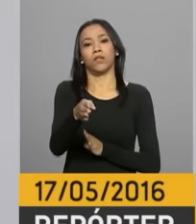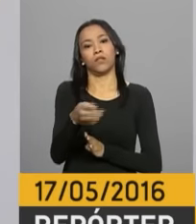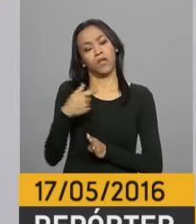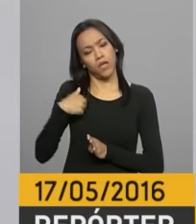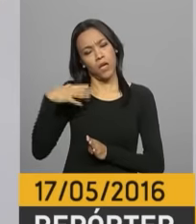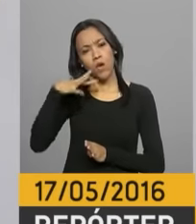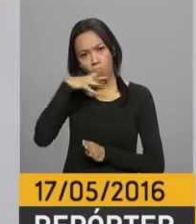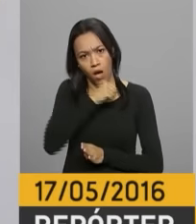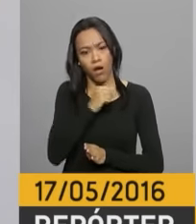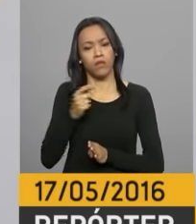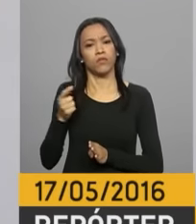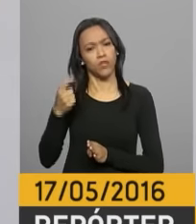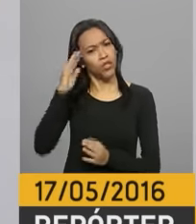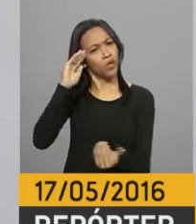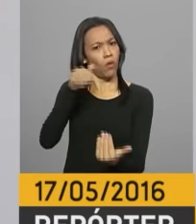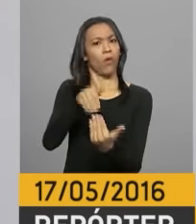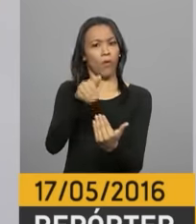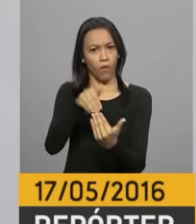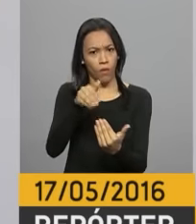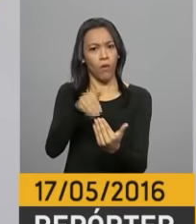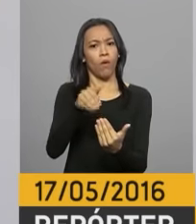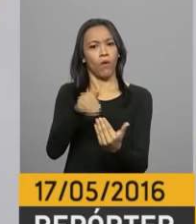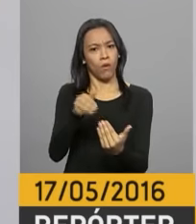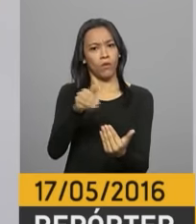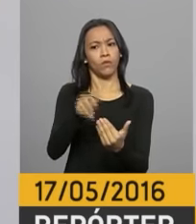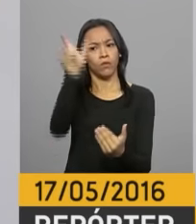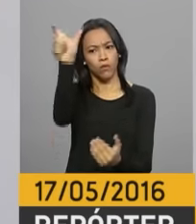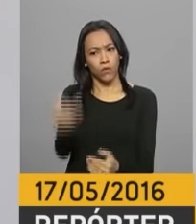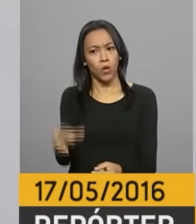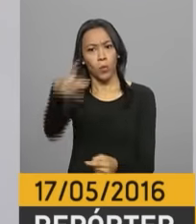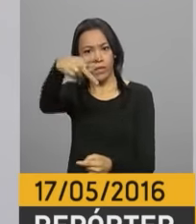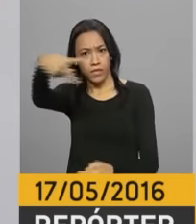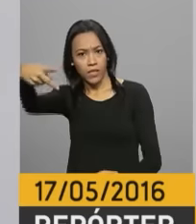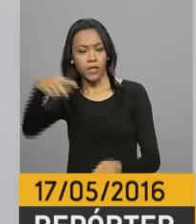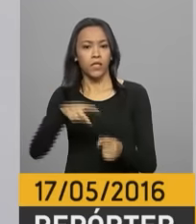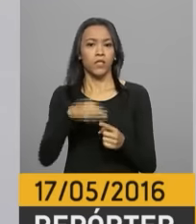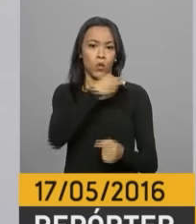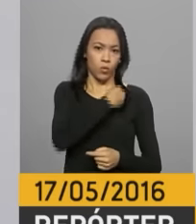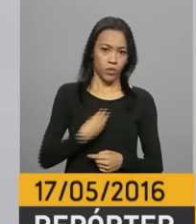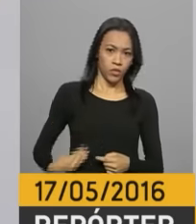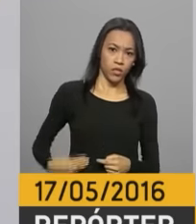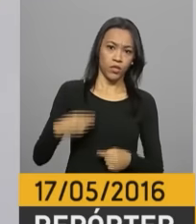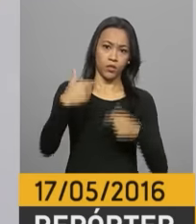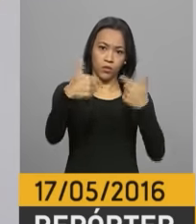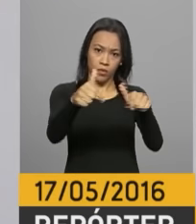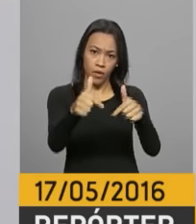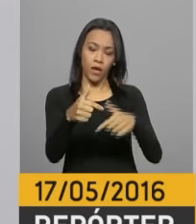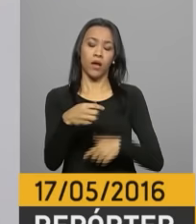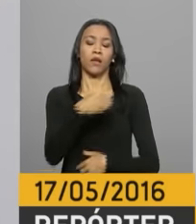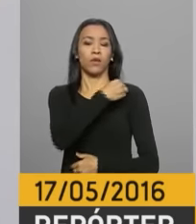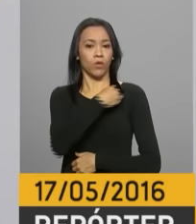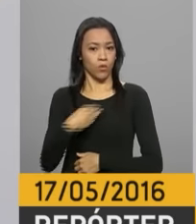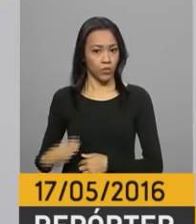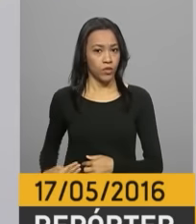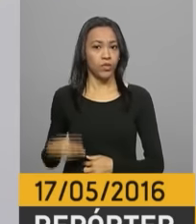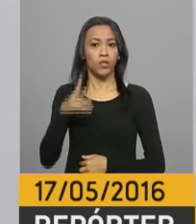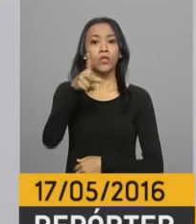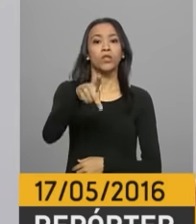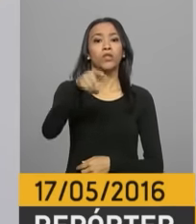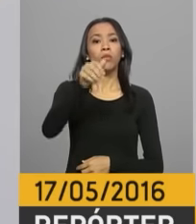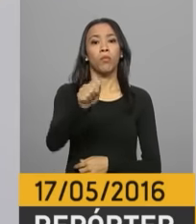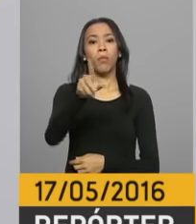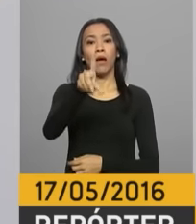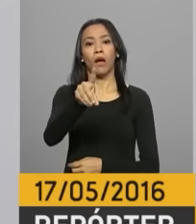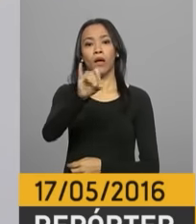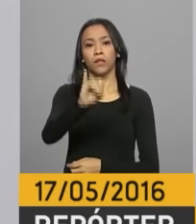acho também, concordo com o presidente, com o ministro Padilha e o ministro do Trabalho, de que esse é um prazo adequado e, na